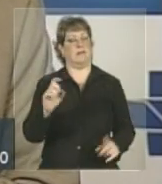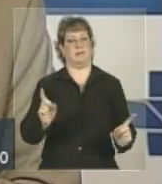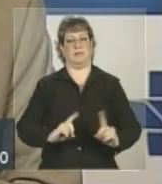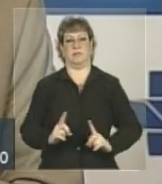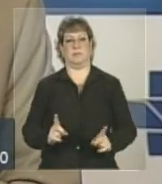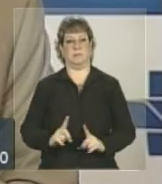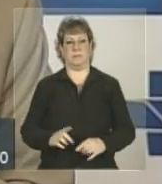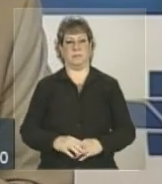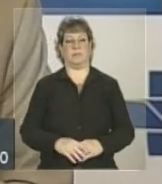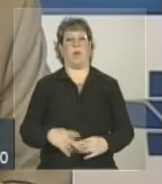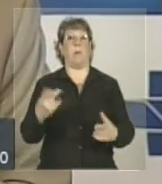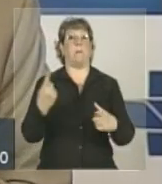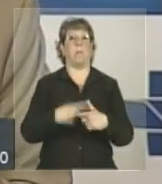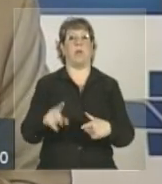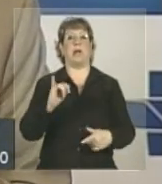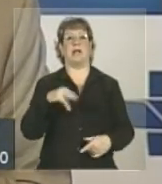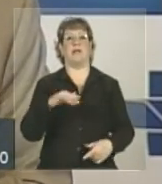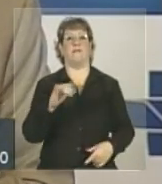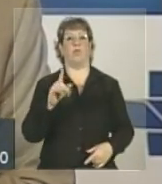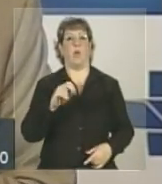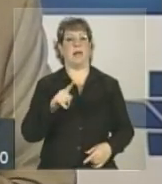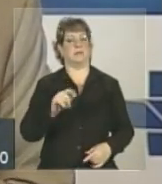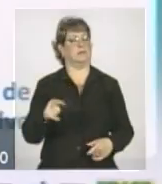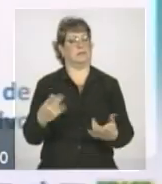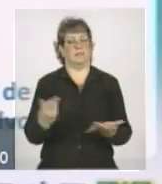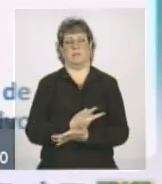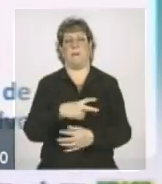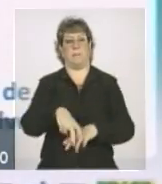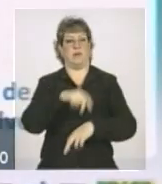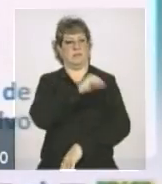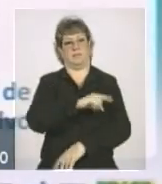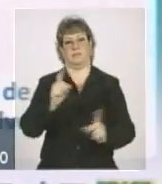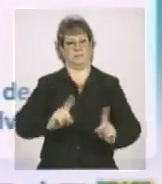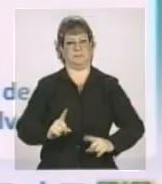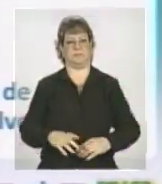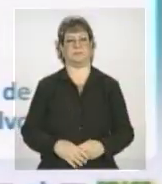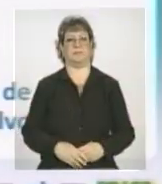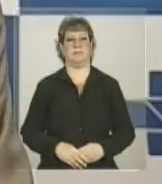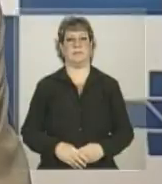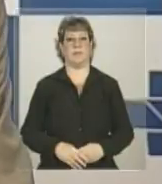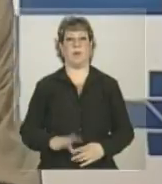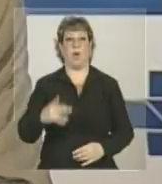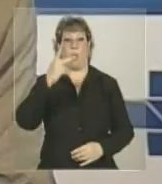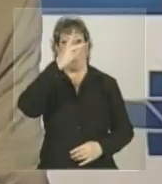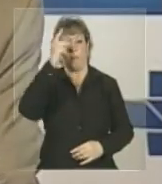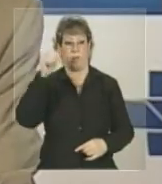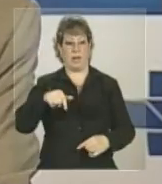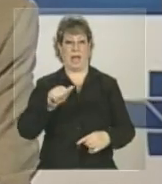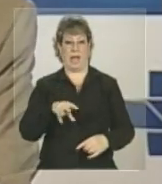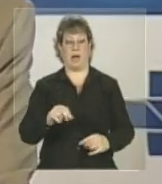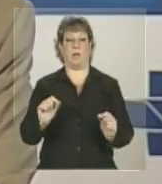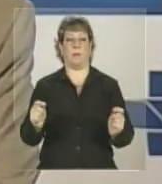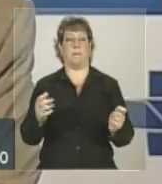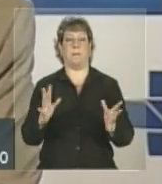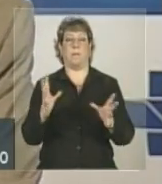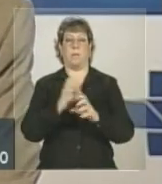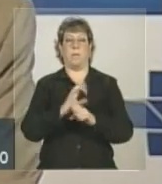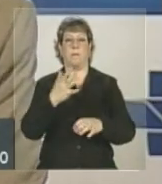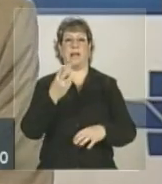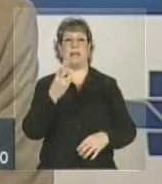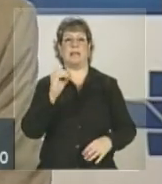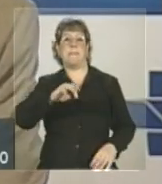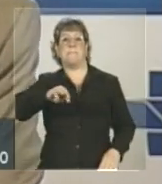menos caso de influenza. Pode passar. O público esse ano, né, um pouco mais de 30 milhões, a gente tem